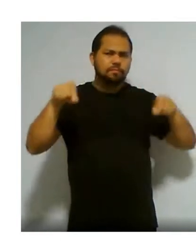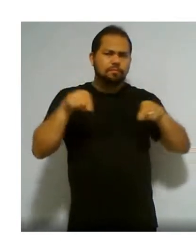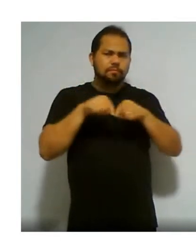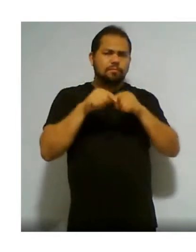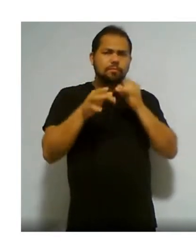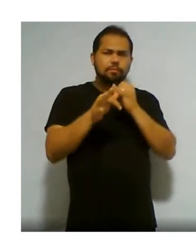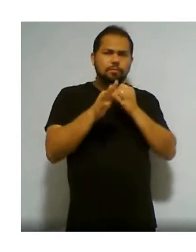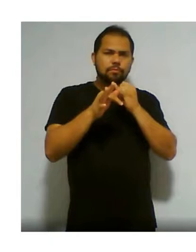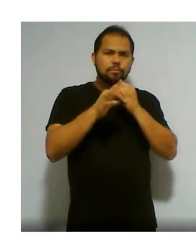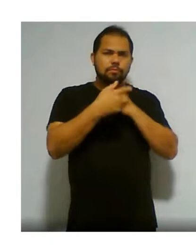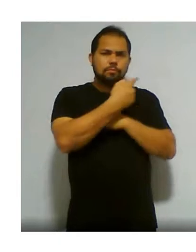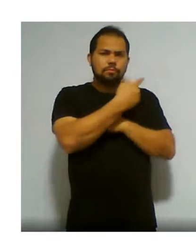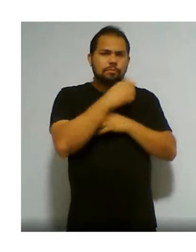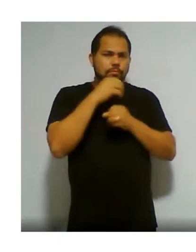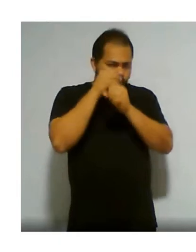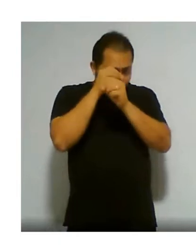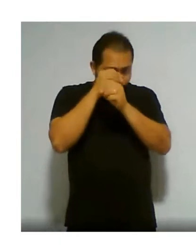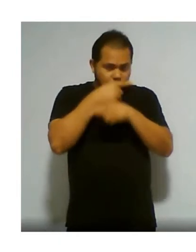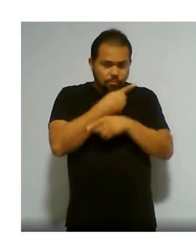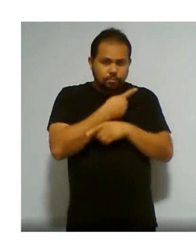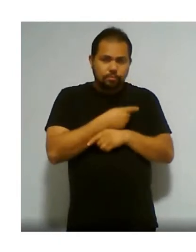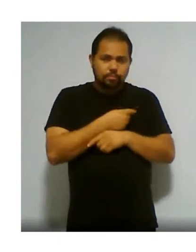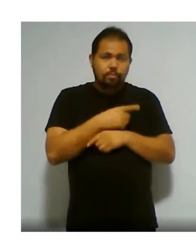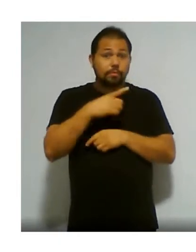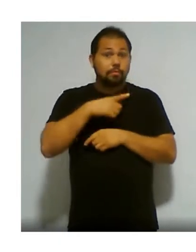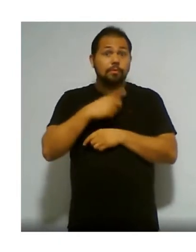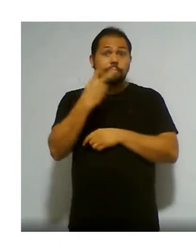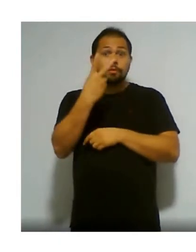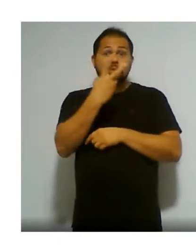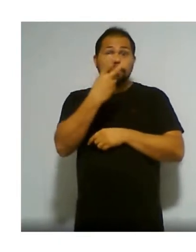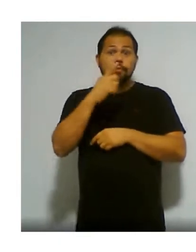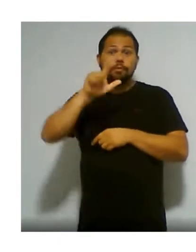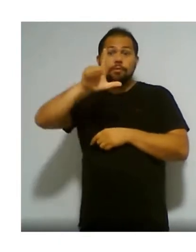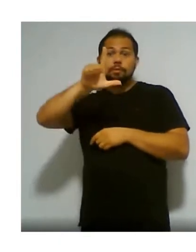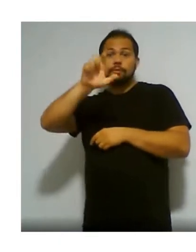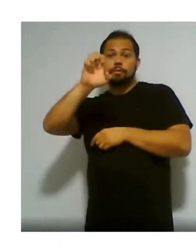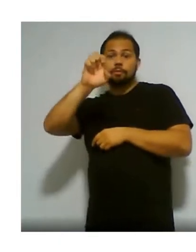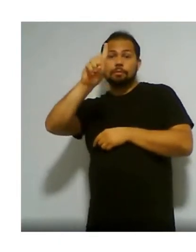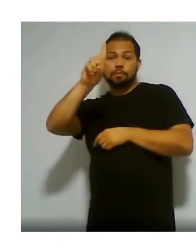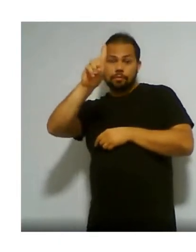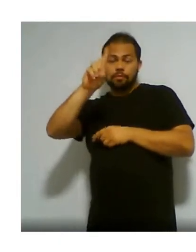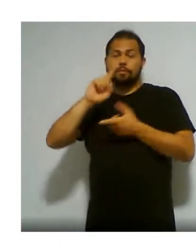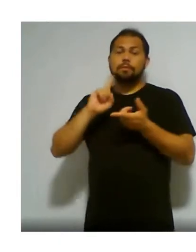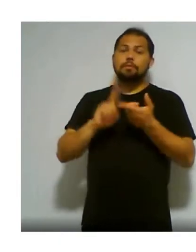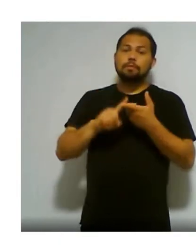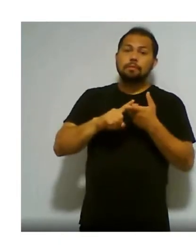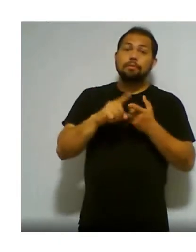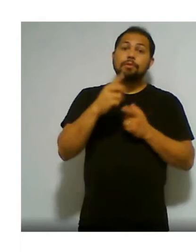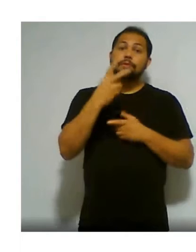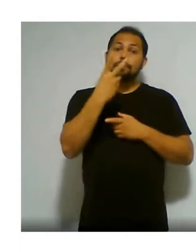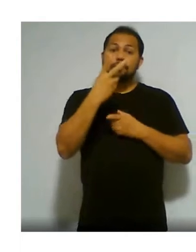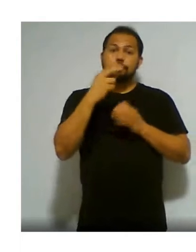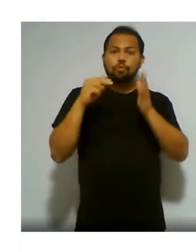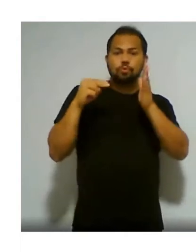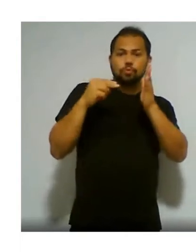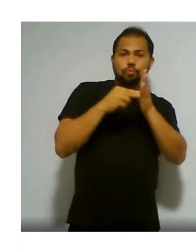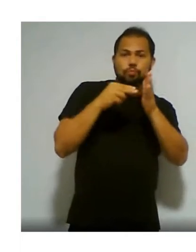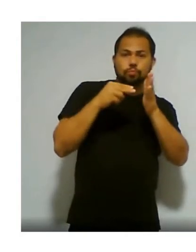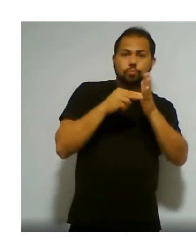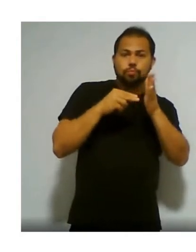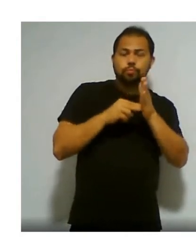desliga, 2 LEDs, 2 encaixes de conexão de áudio, né? Fone e microfone, e 2 portas USB. Aqui por